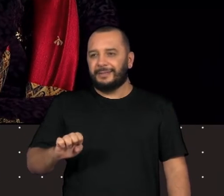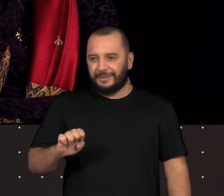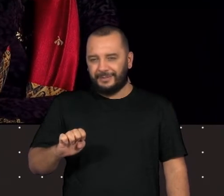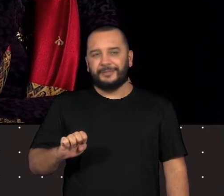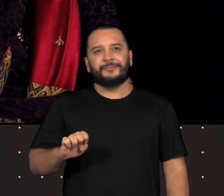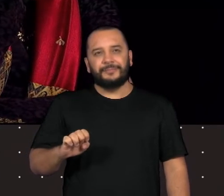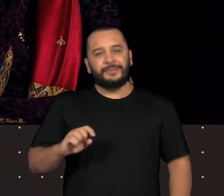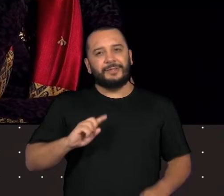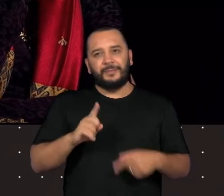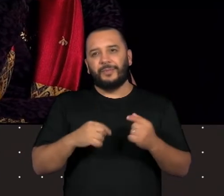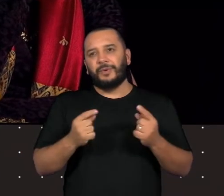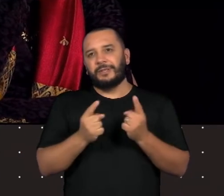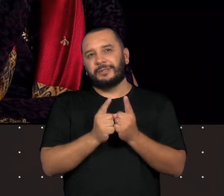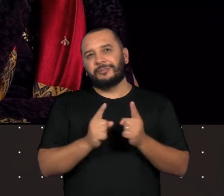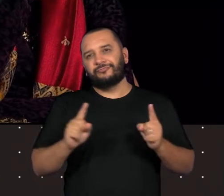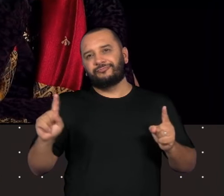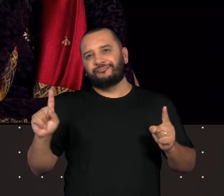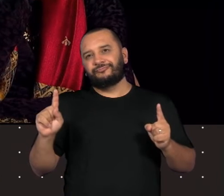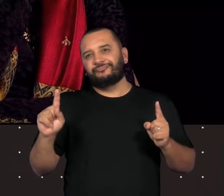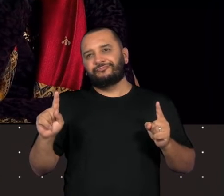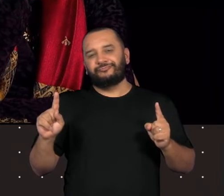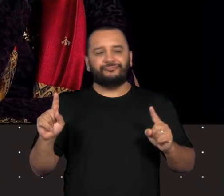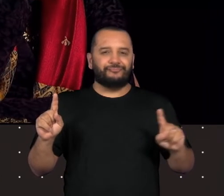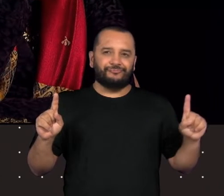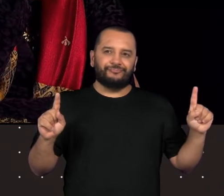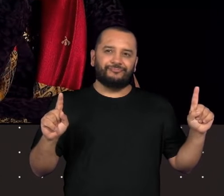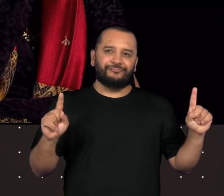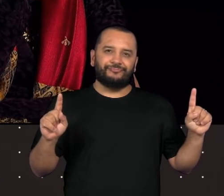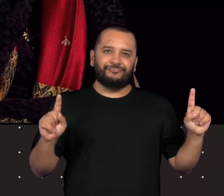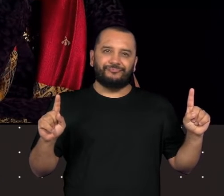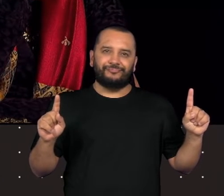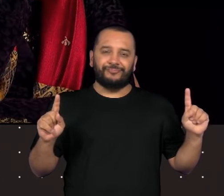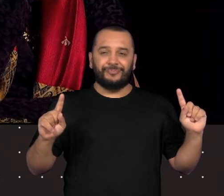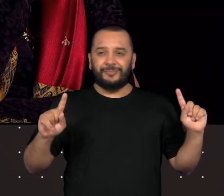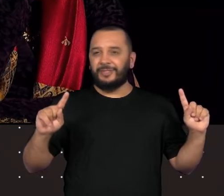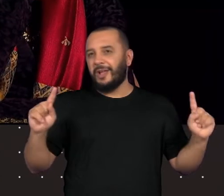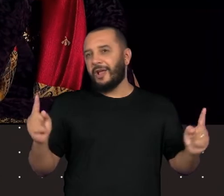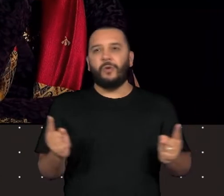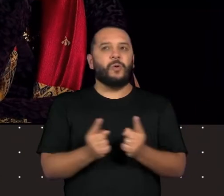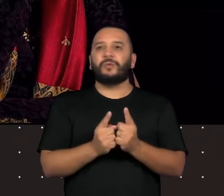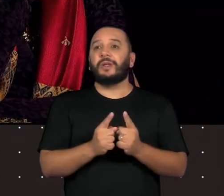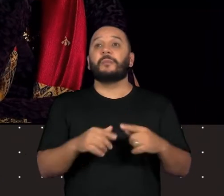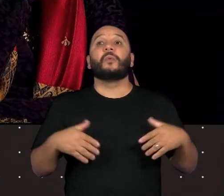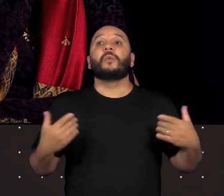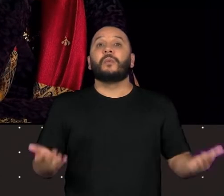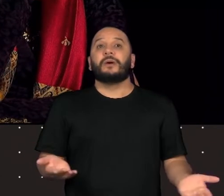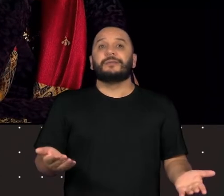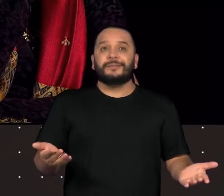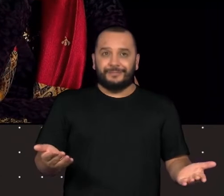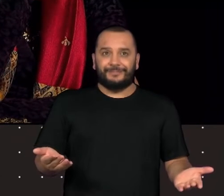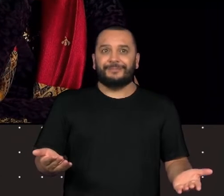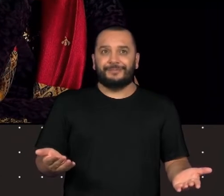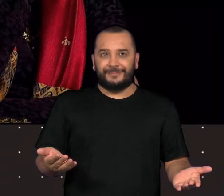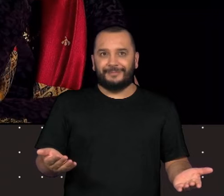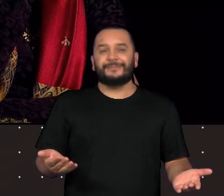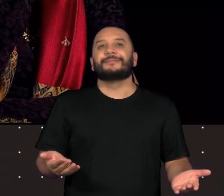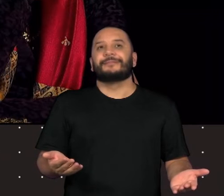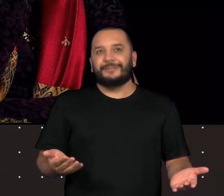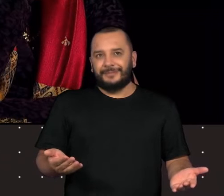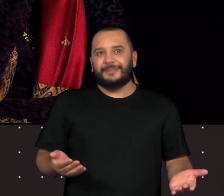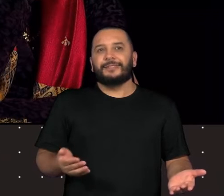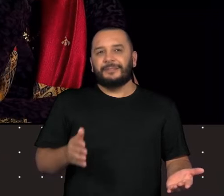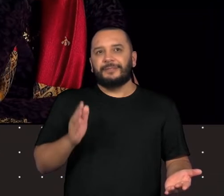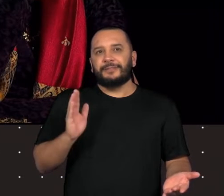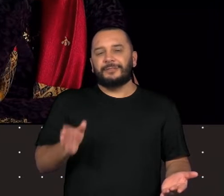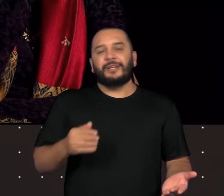canto, você foi para um lado, eu fui para o outro, e nos encontramos quando? Fazendo O Paciente, o